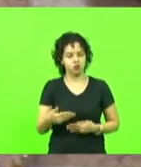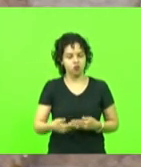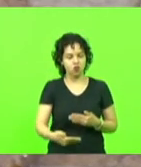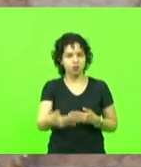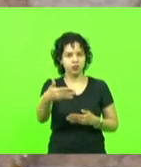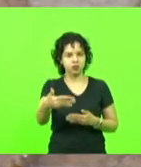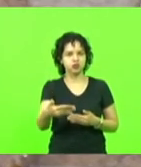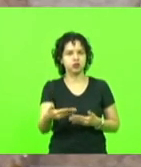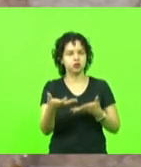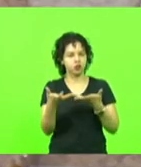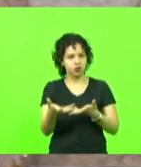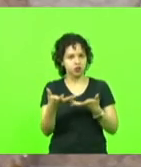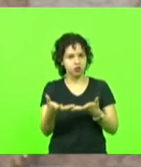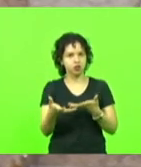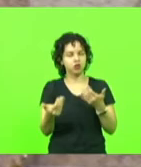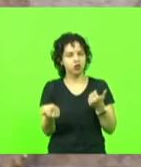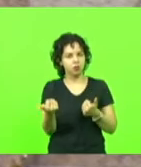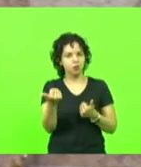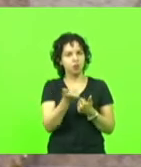e gostaria de um apoio